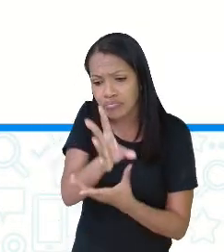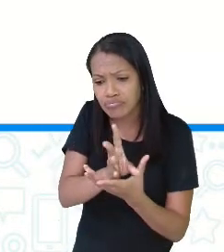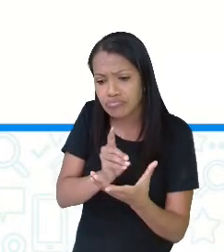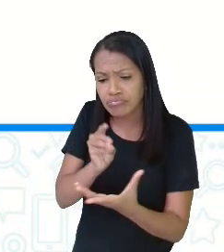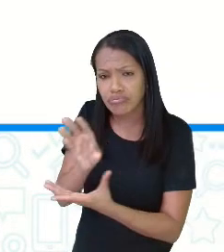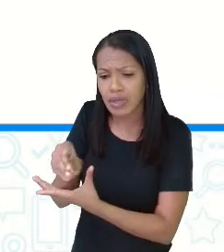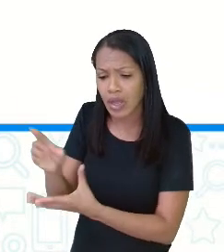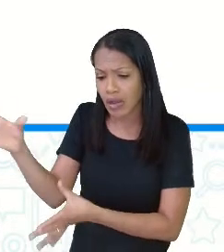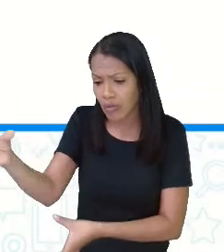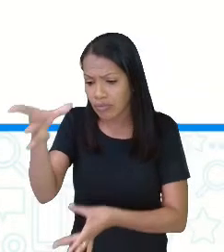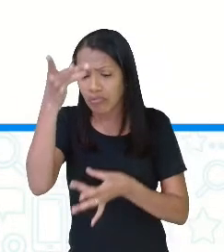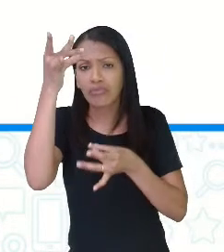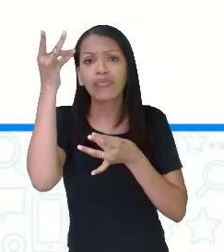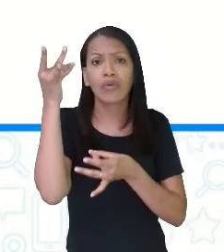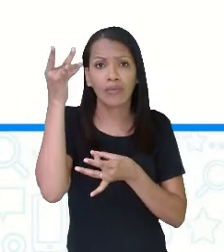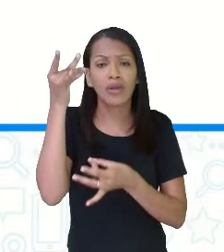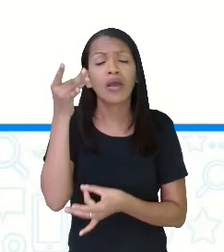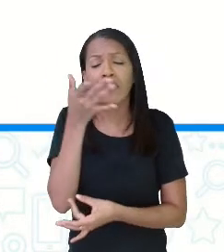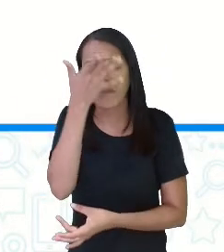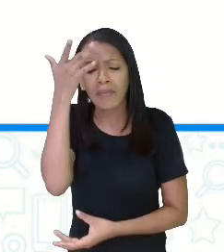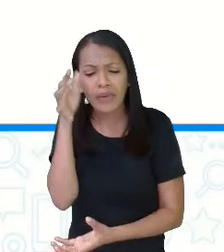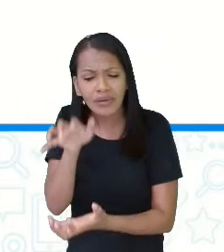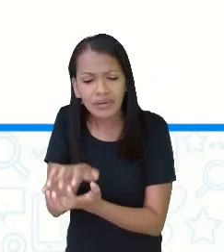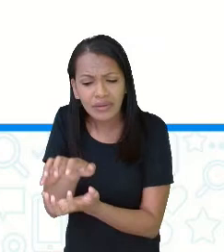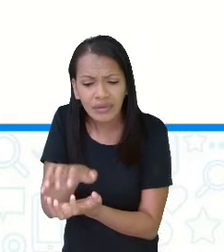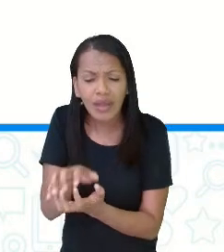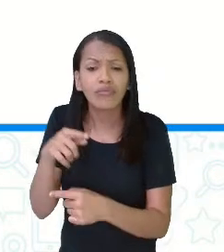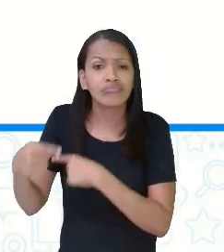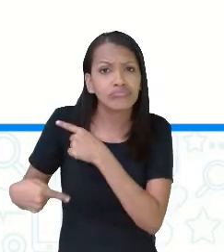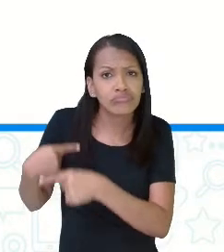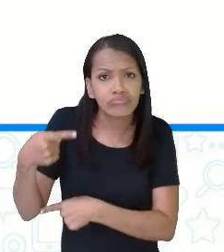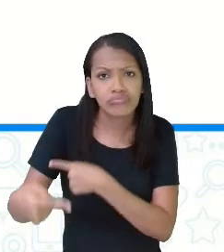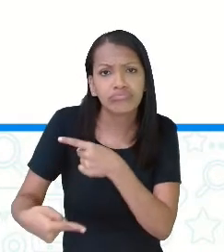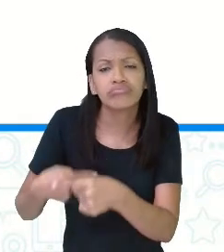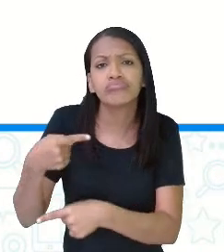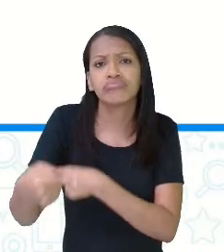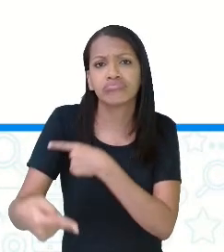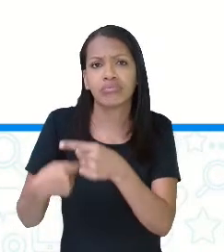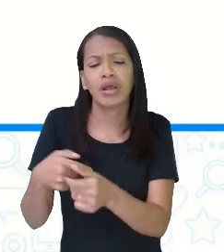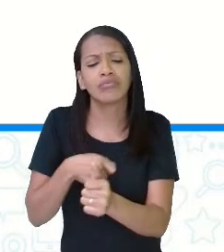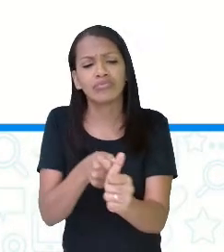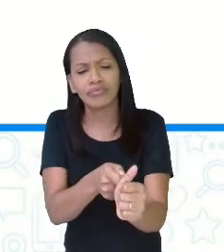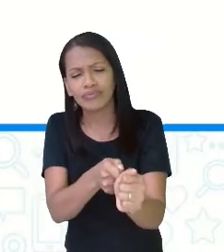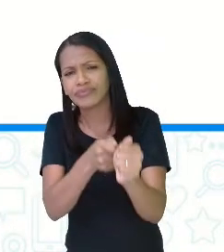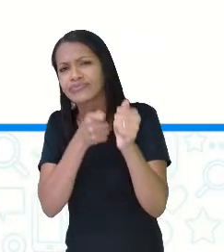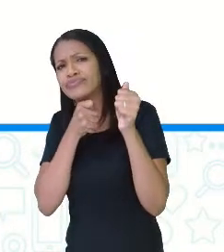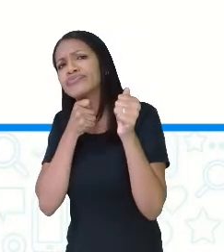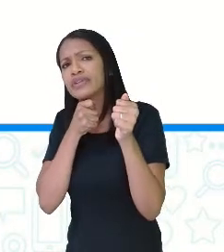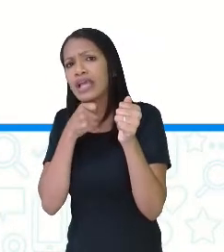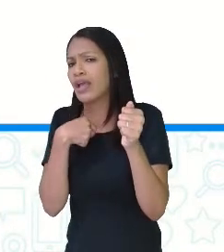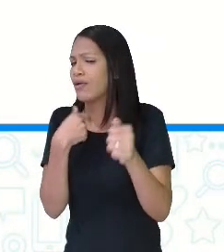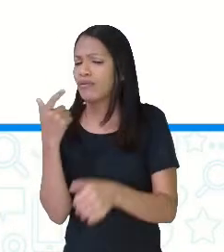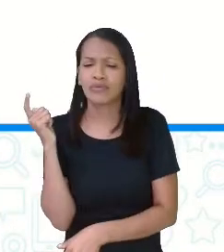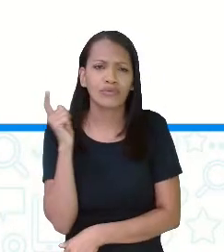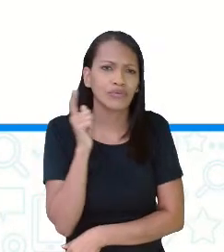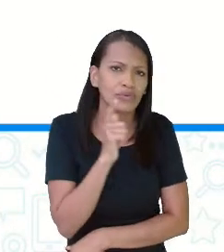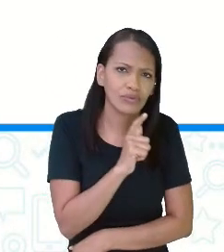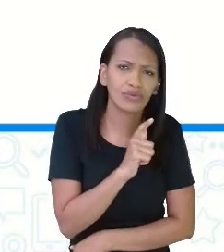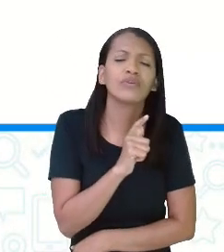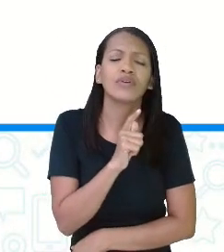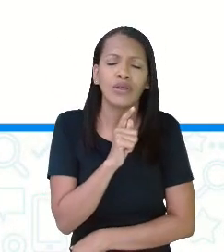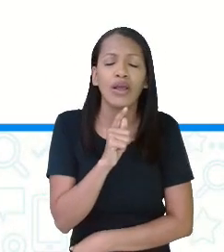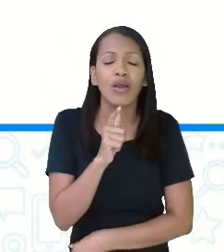a ouvir mais do que falar. No silêncio da minha flecha, resisti, não fui vencido. Fiz